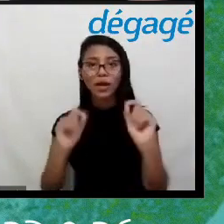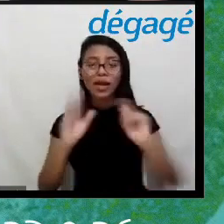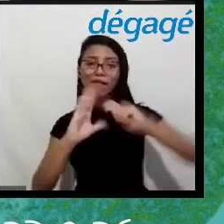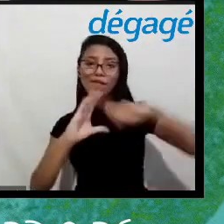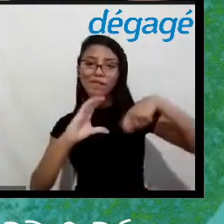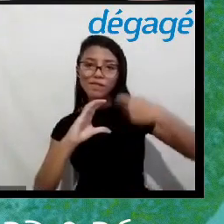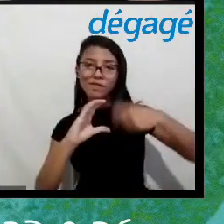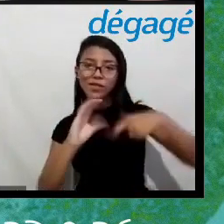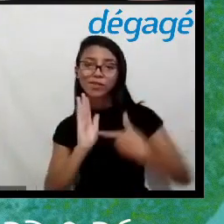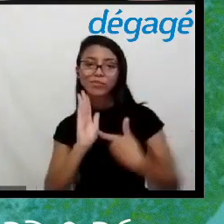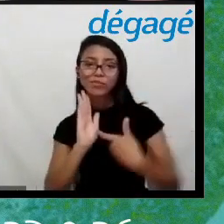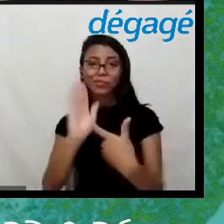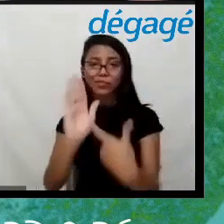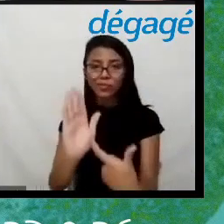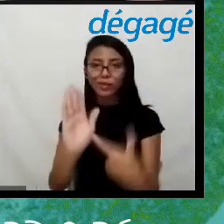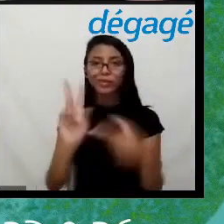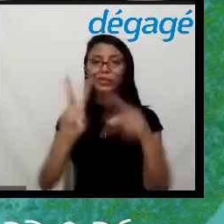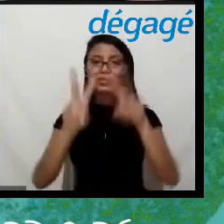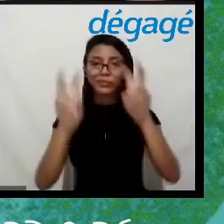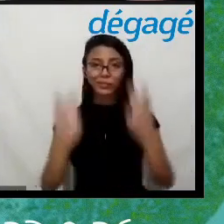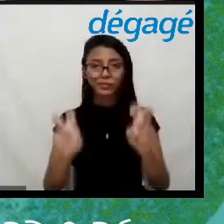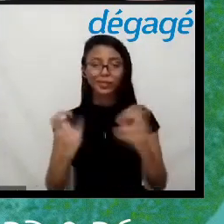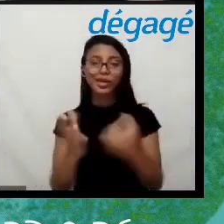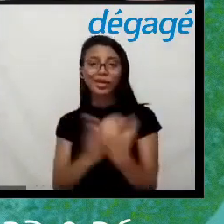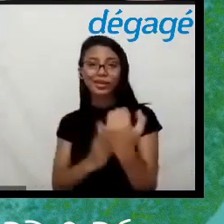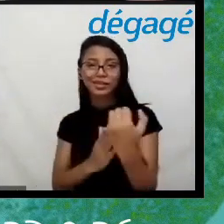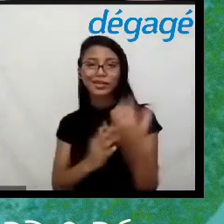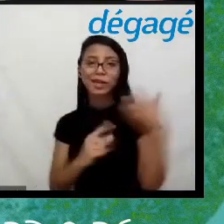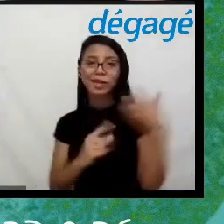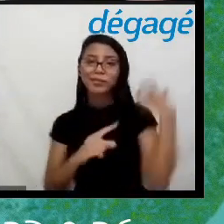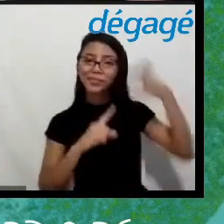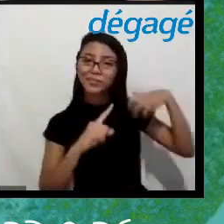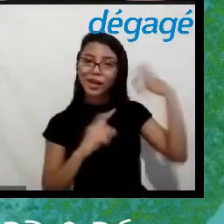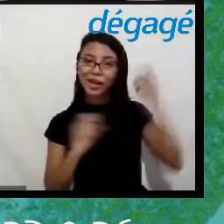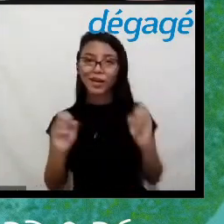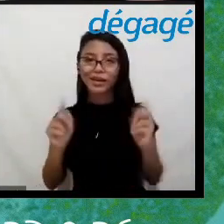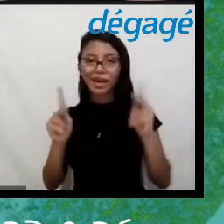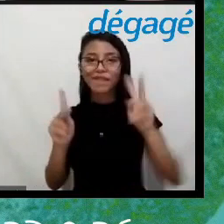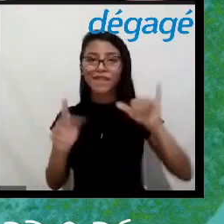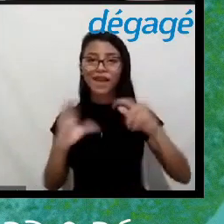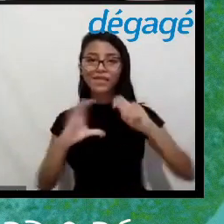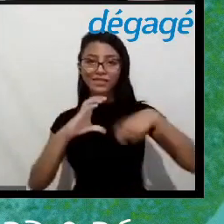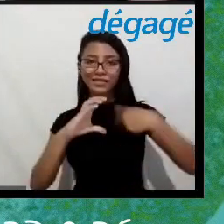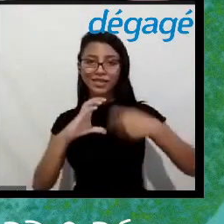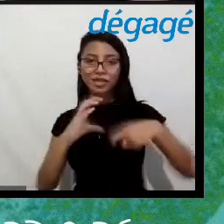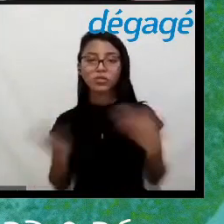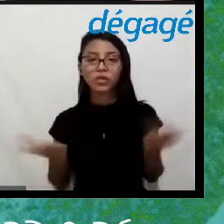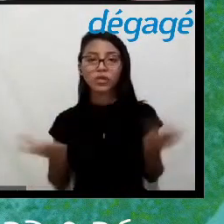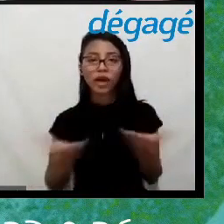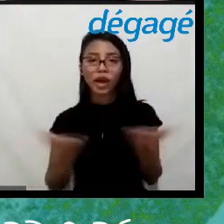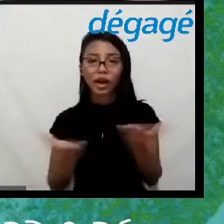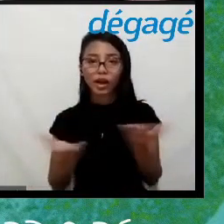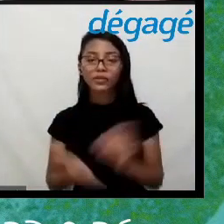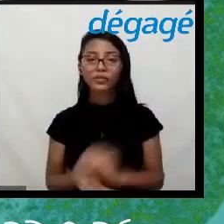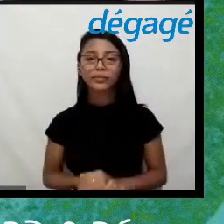Unirio para iniciar a nossa fala. Vou pedir para o João colocar aí o vídeo 1 para a gente.